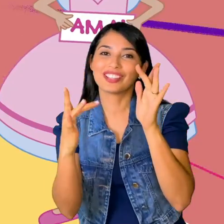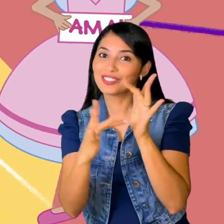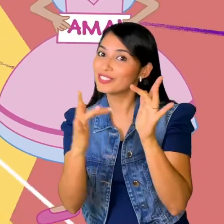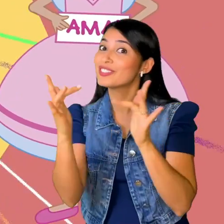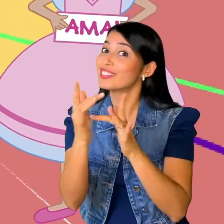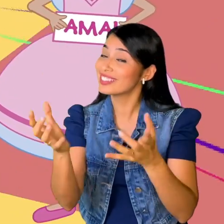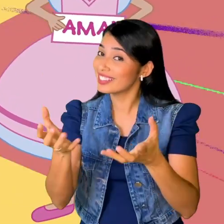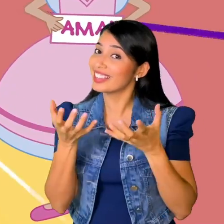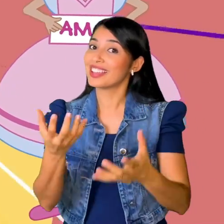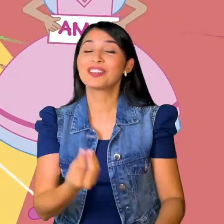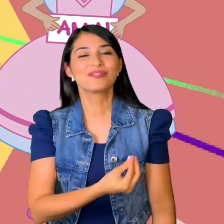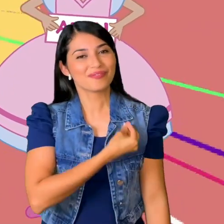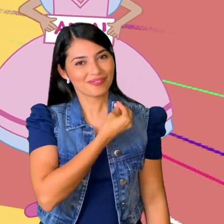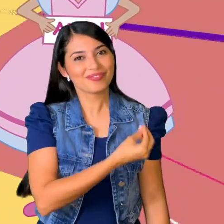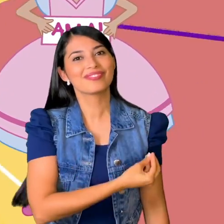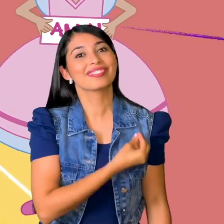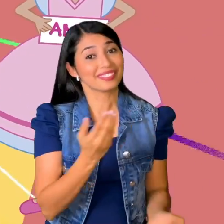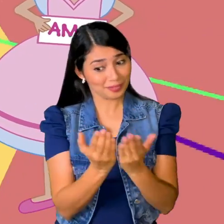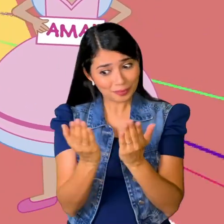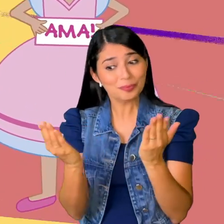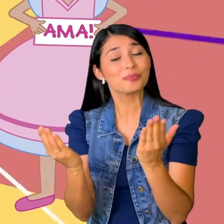viva assim